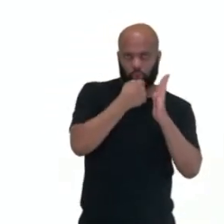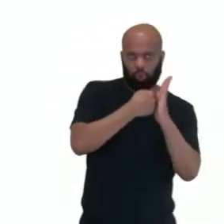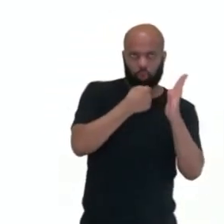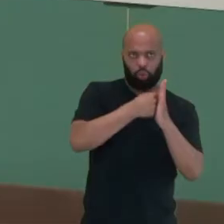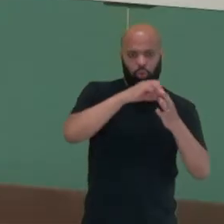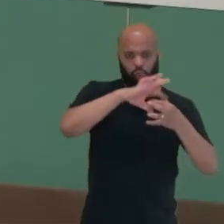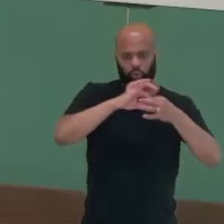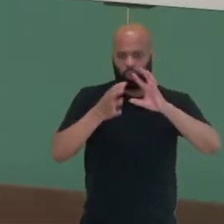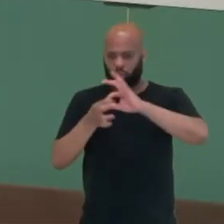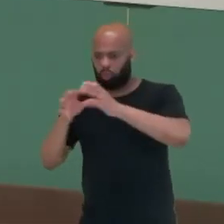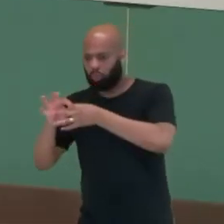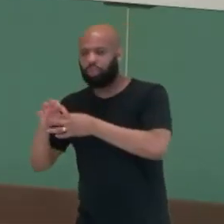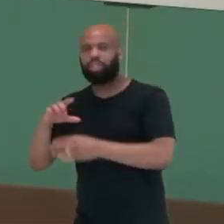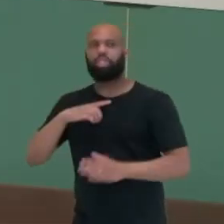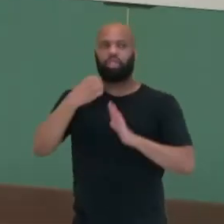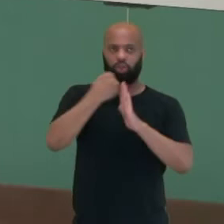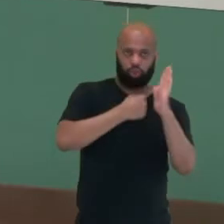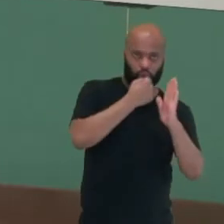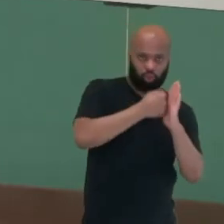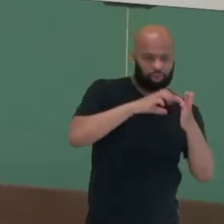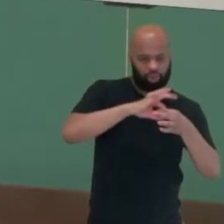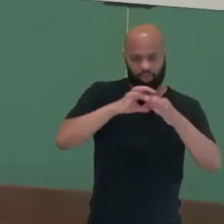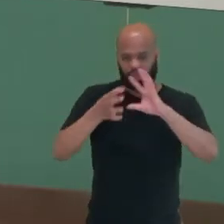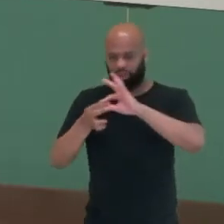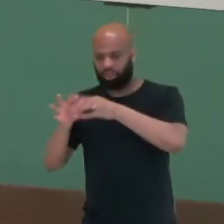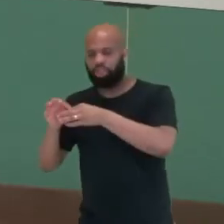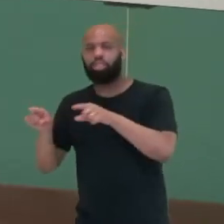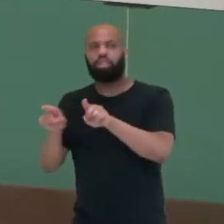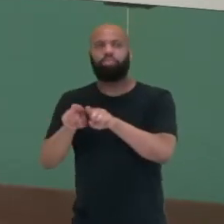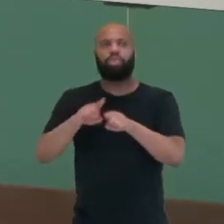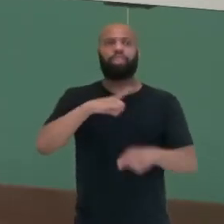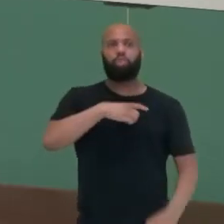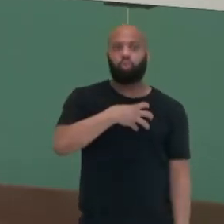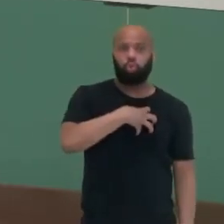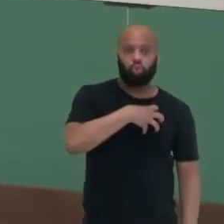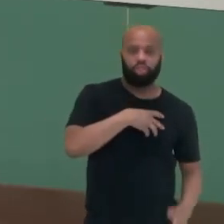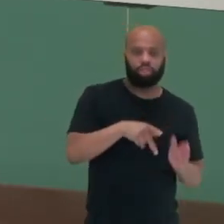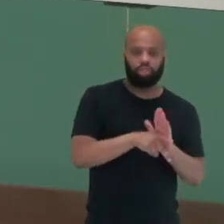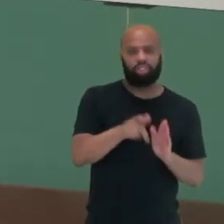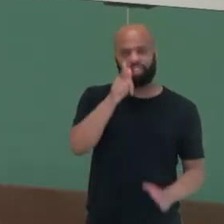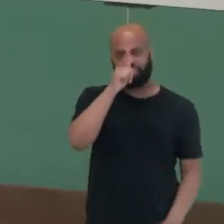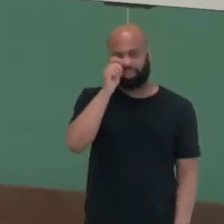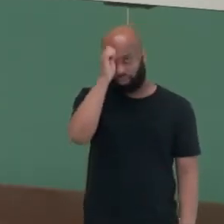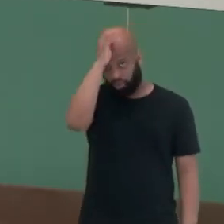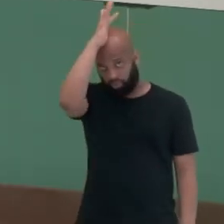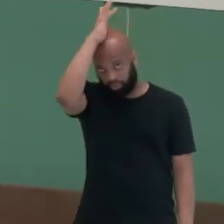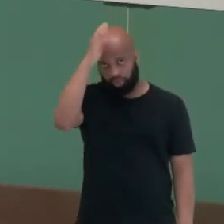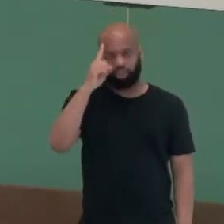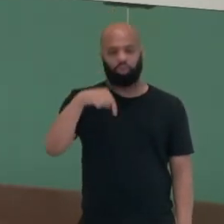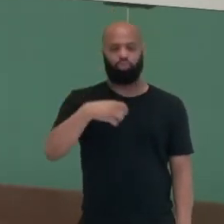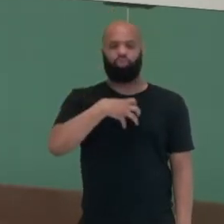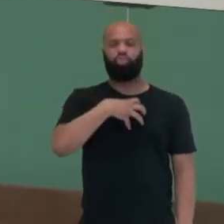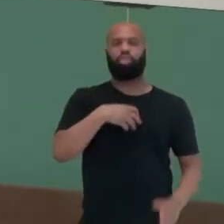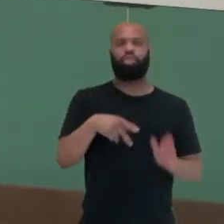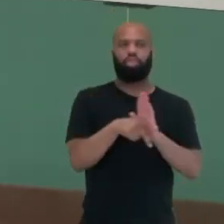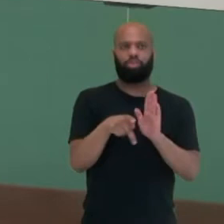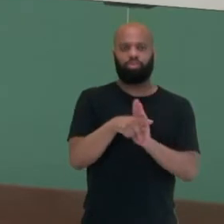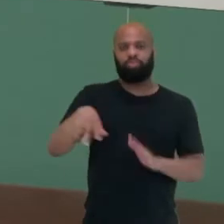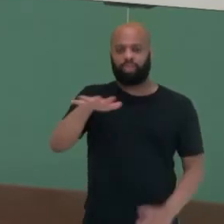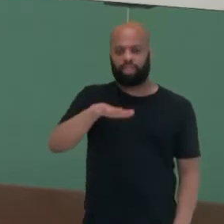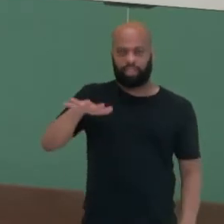a luta olímpica e o estilo greco-romano é um estilo dentro da luta olímpica. É uma